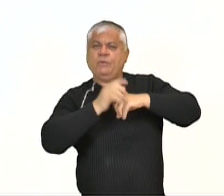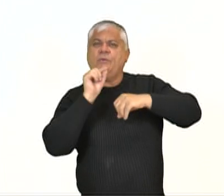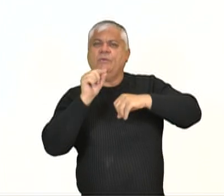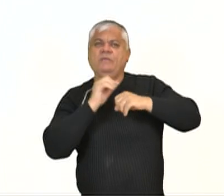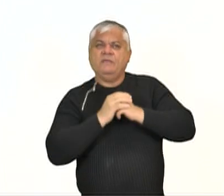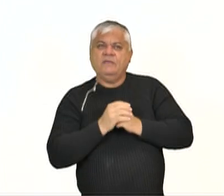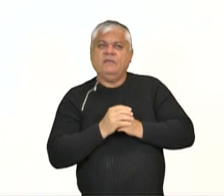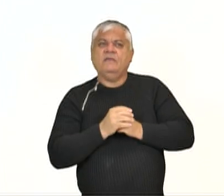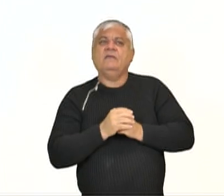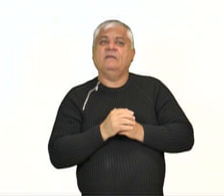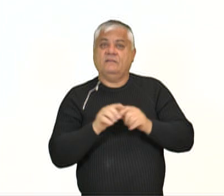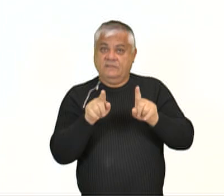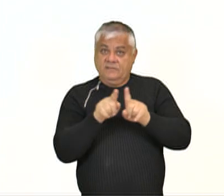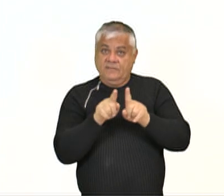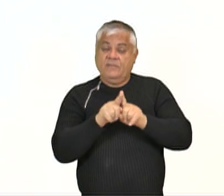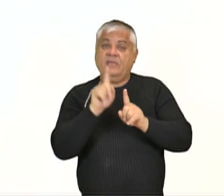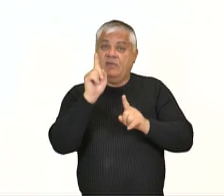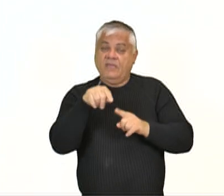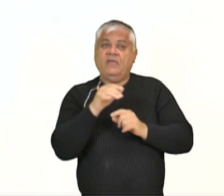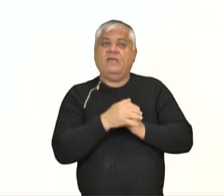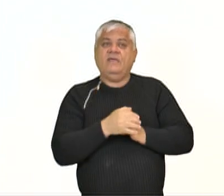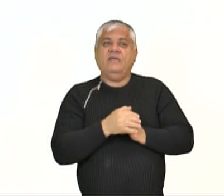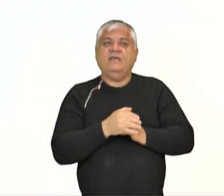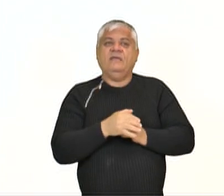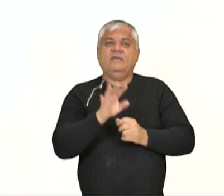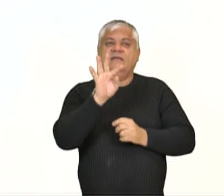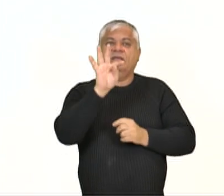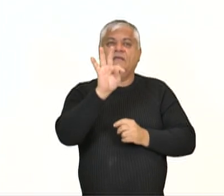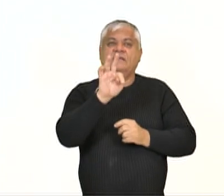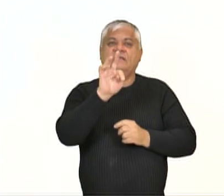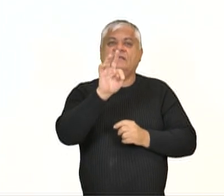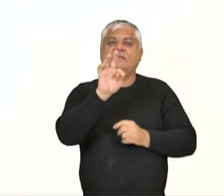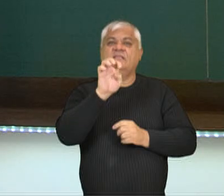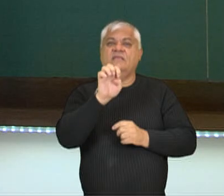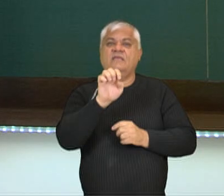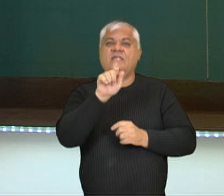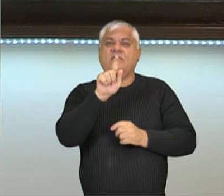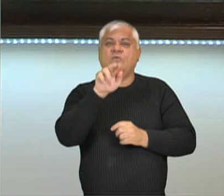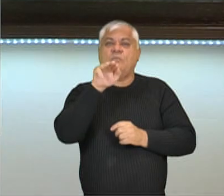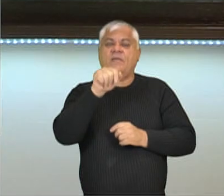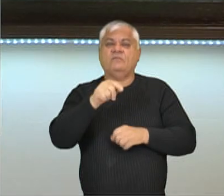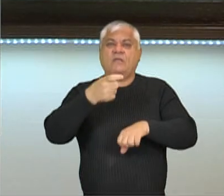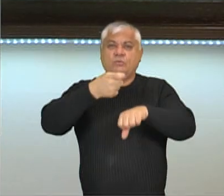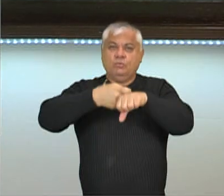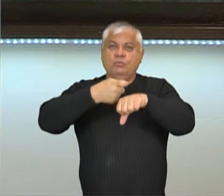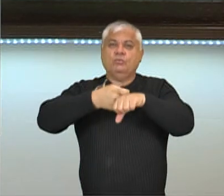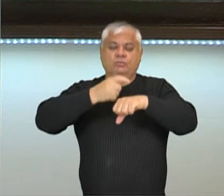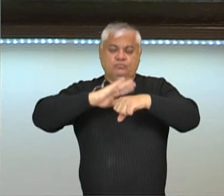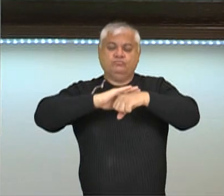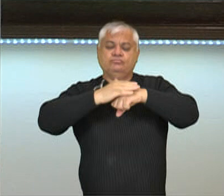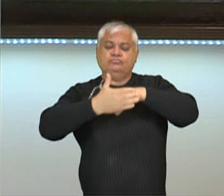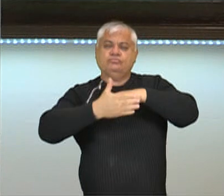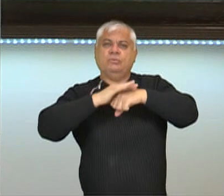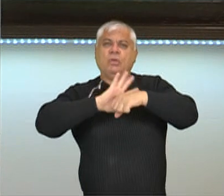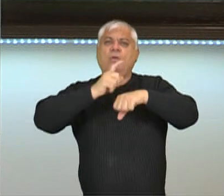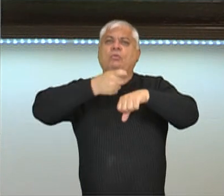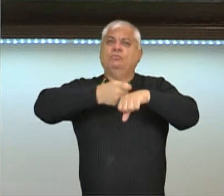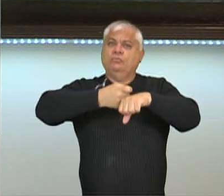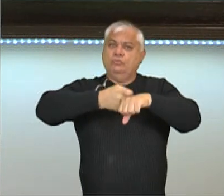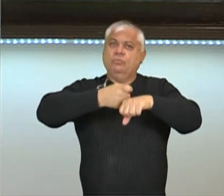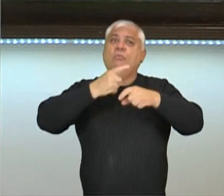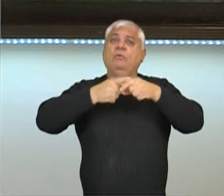semente, né, que também é chamada de tegumento, é um envoltório rígido. Sim, é um envoltório rígido, por quê? Porque tem